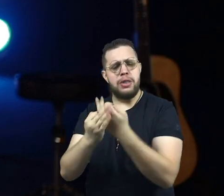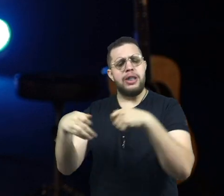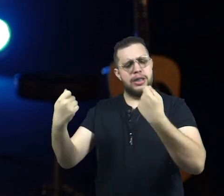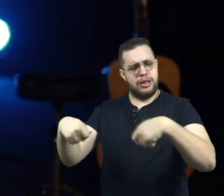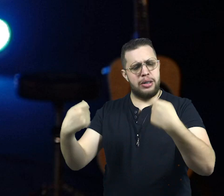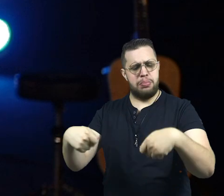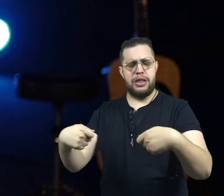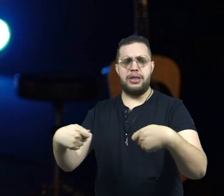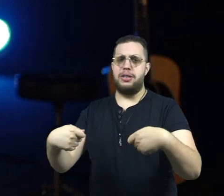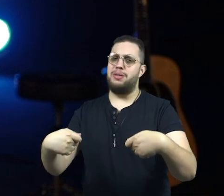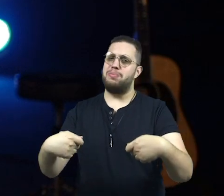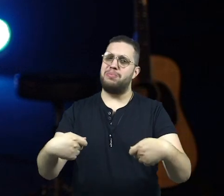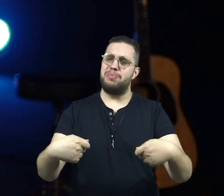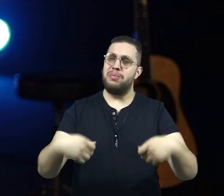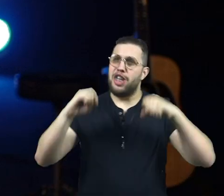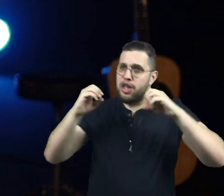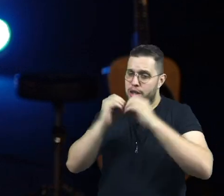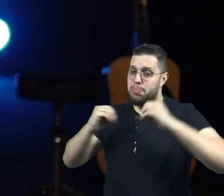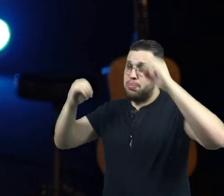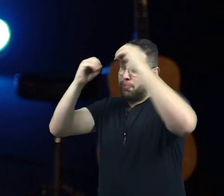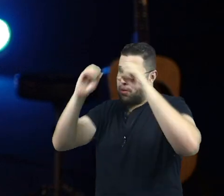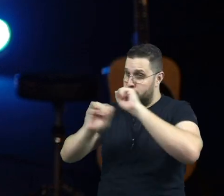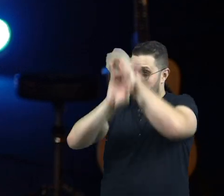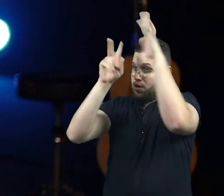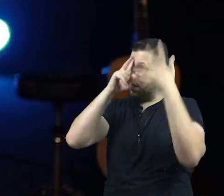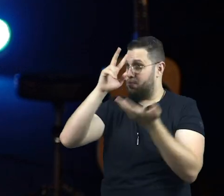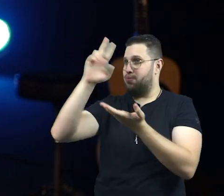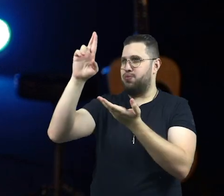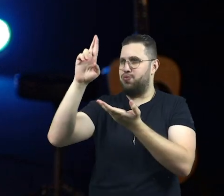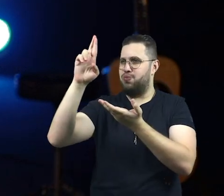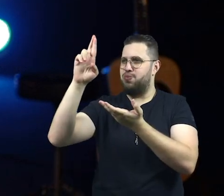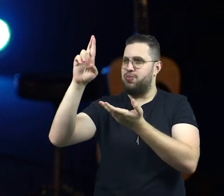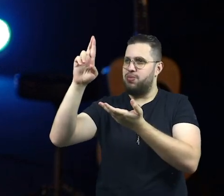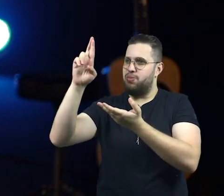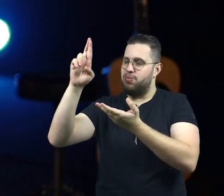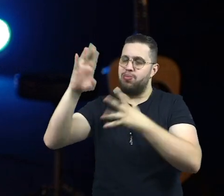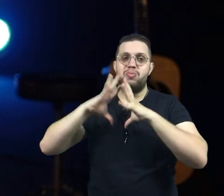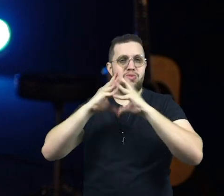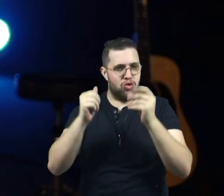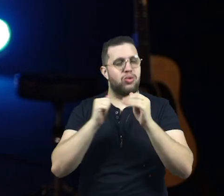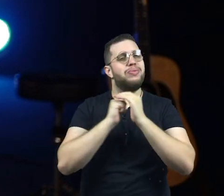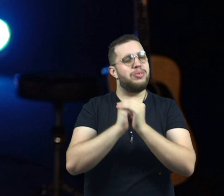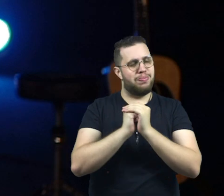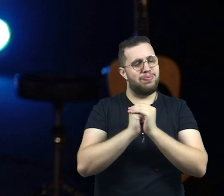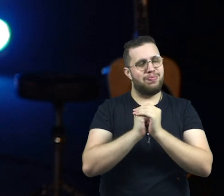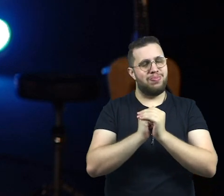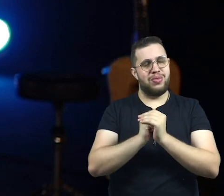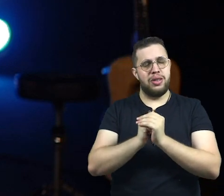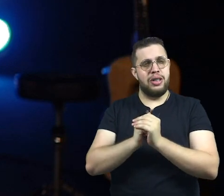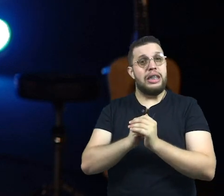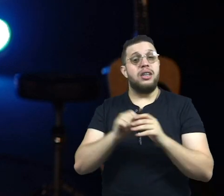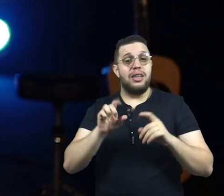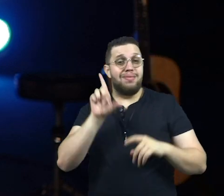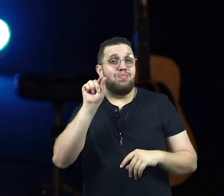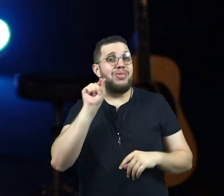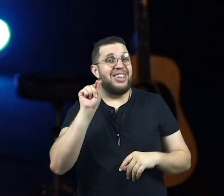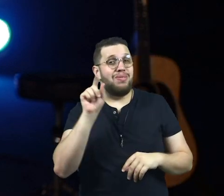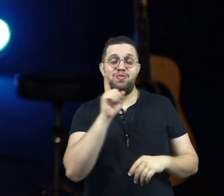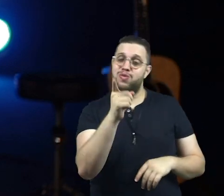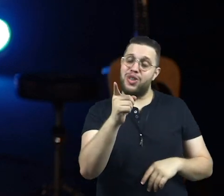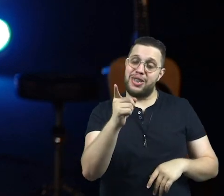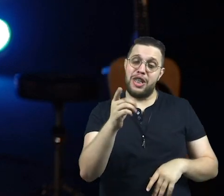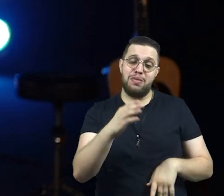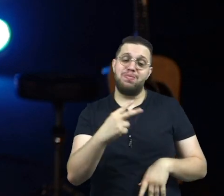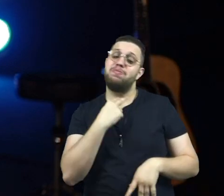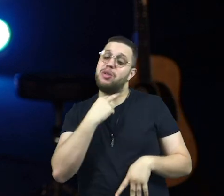para honra e glória do Senhor. Que o nome do Senhor seja louvado através da vida de todos. Amém? E se você ainda não colaborou com esse propósito, eu te encorajo a